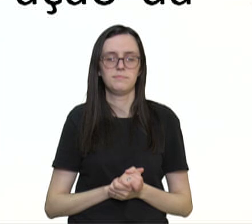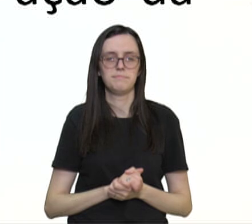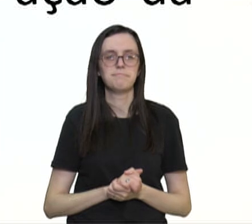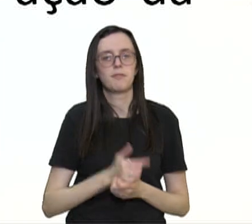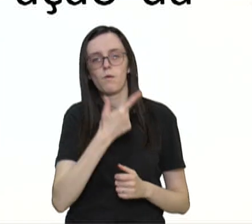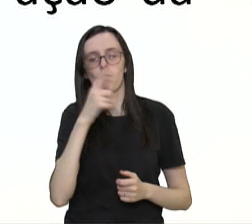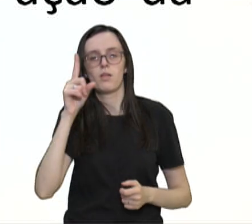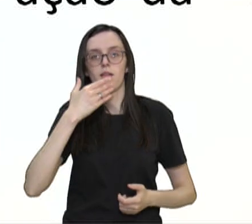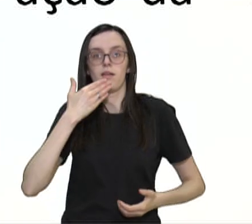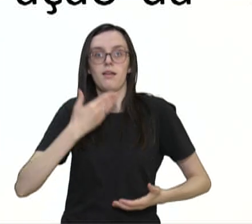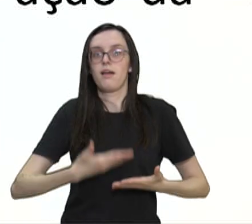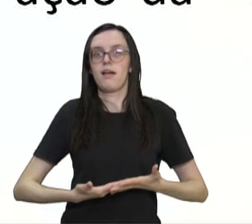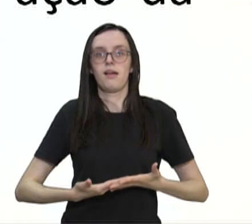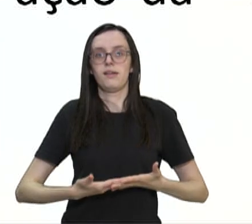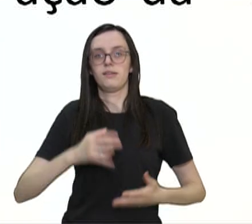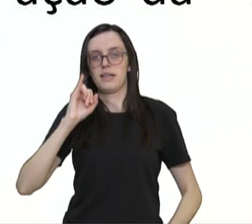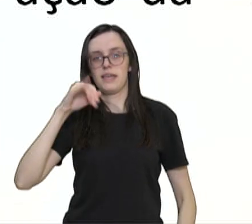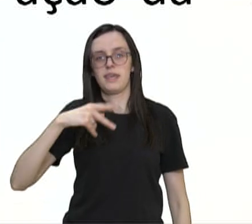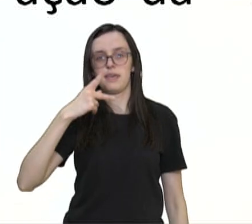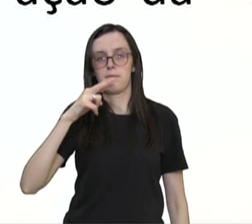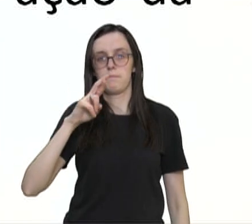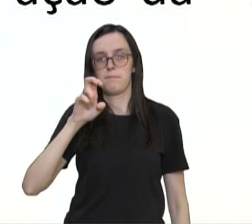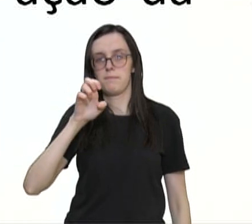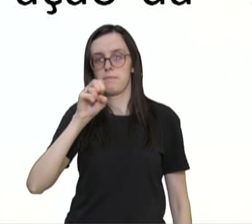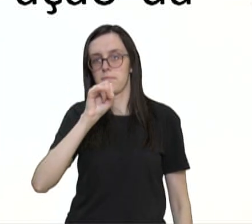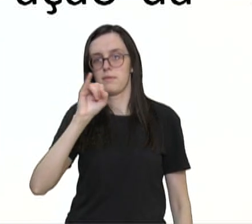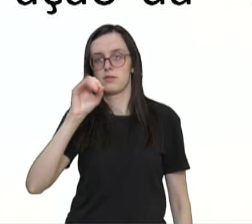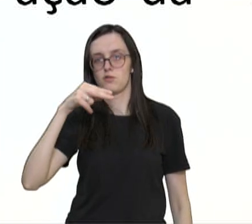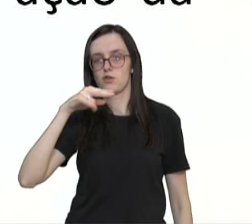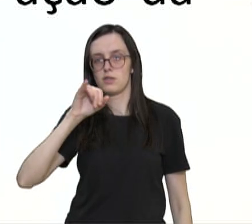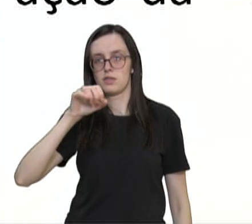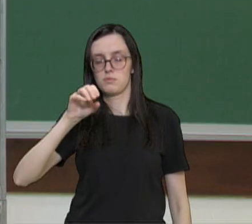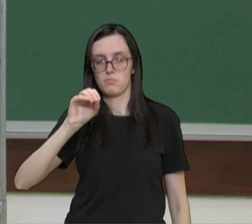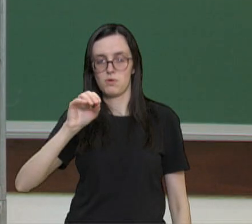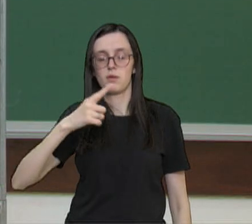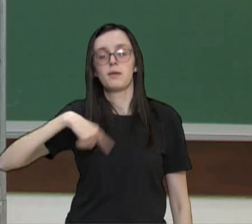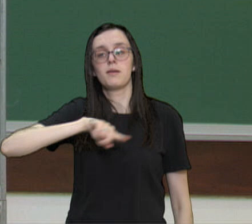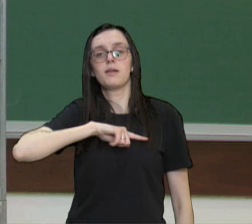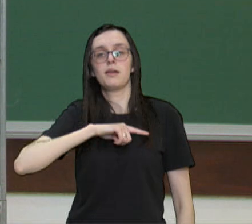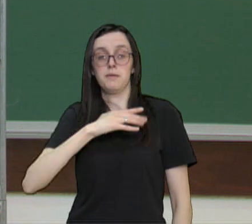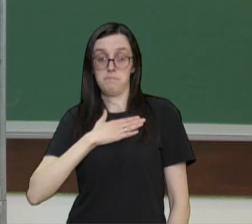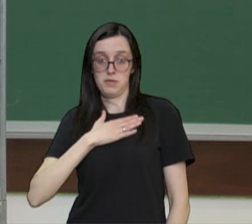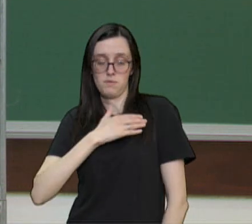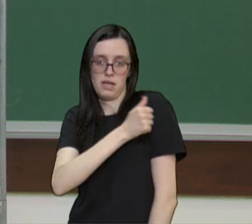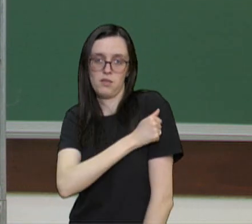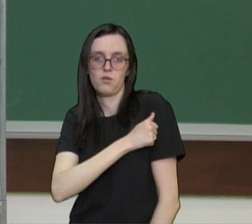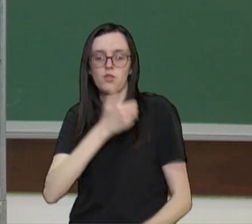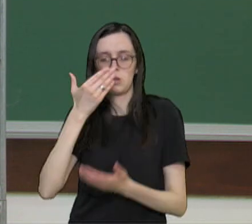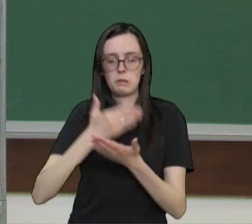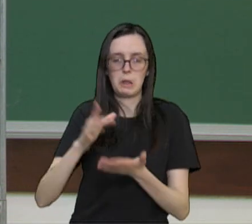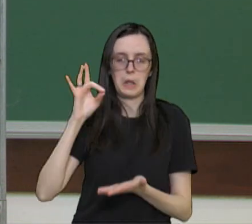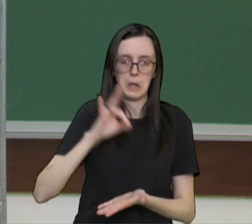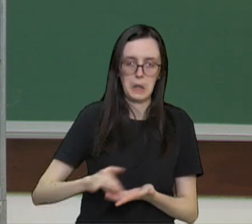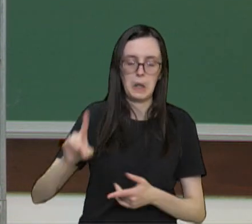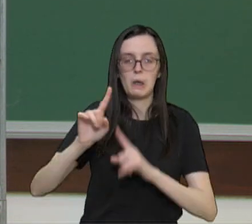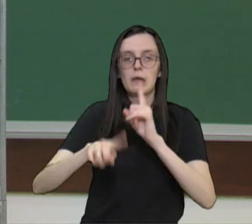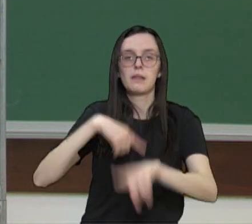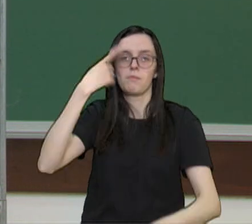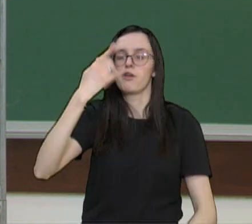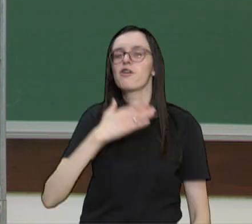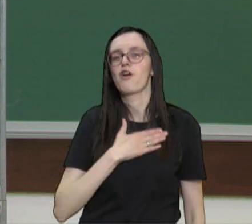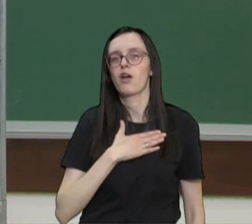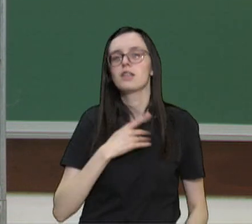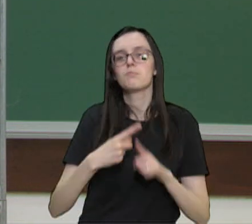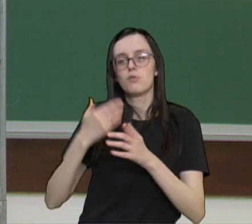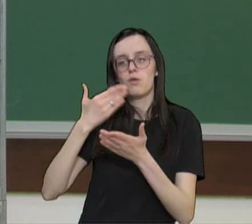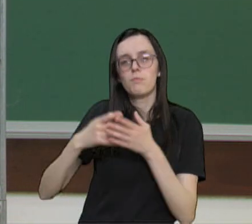Impressionismo, um dos movimentos que eu mais gosto. Meus alunos praticamente no início odeiam, depois adoram, porque eles têm que pintar isso.